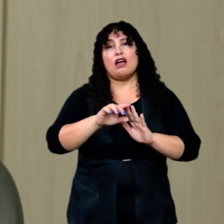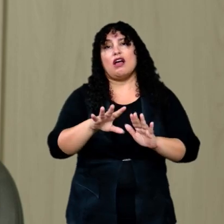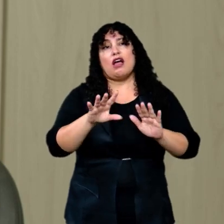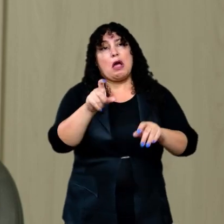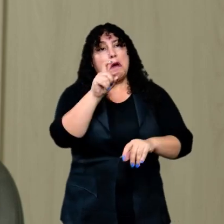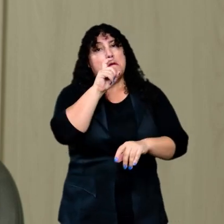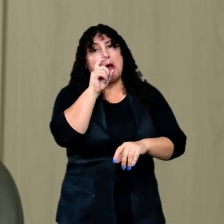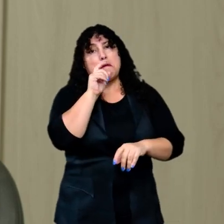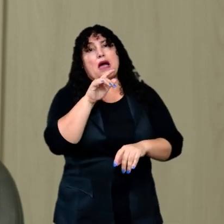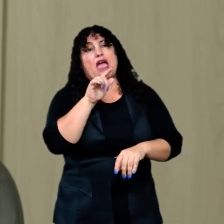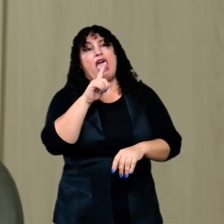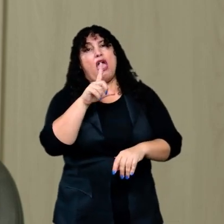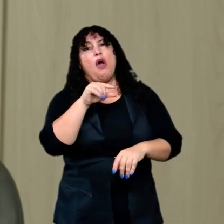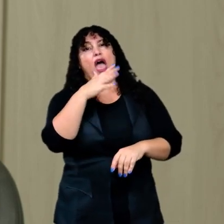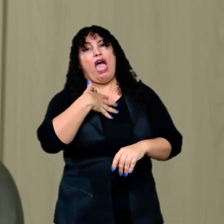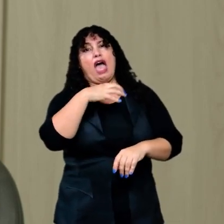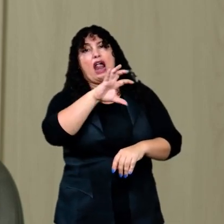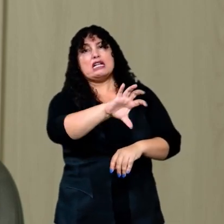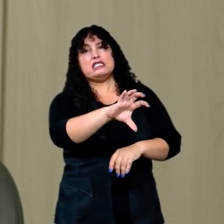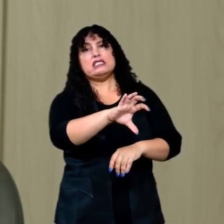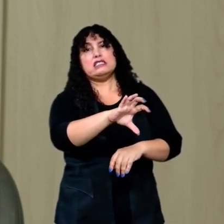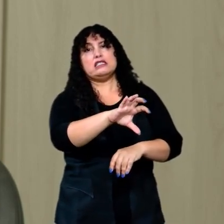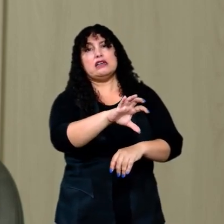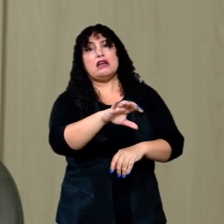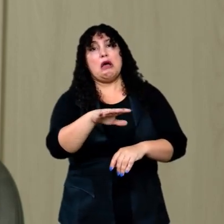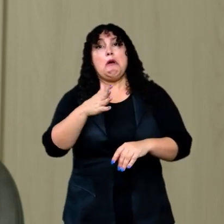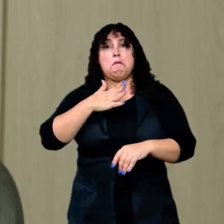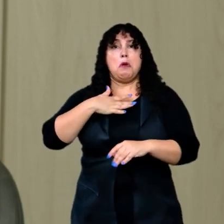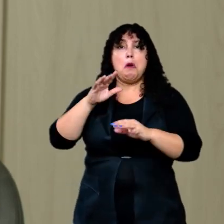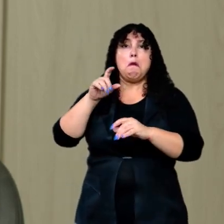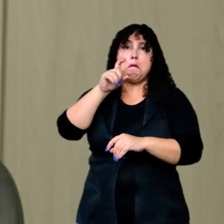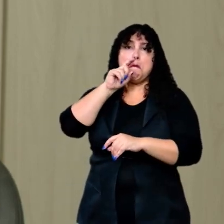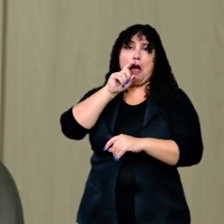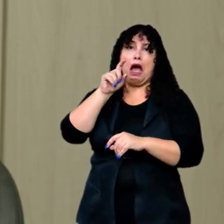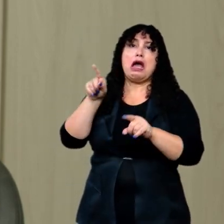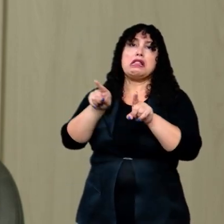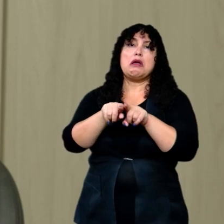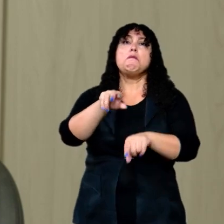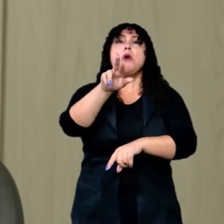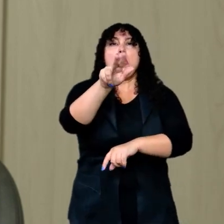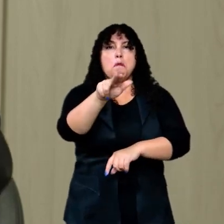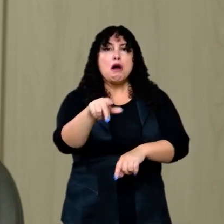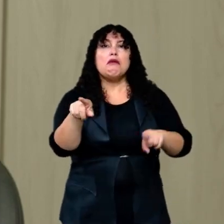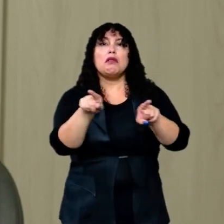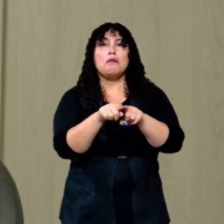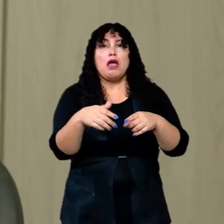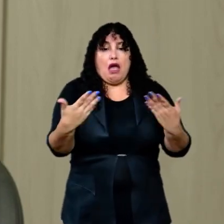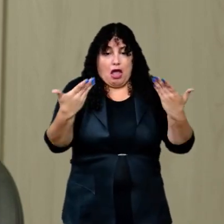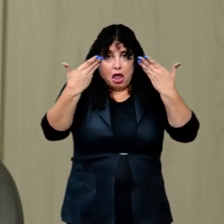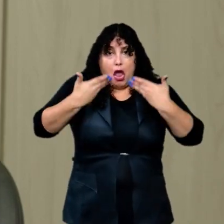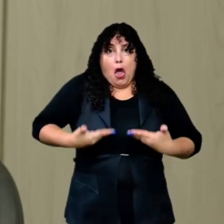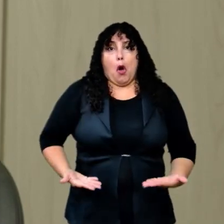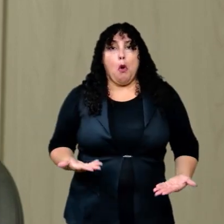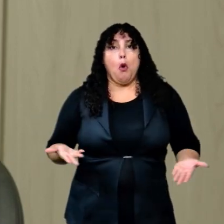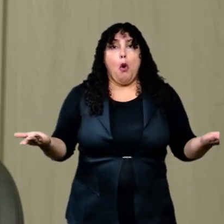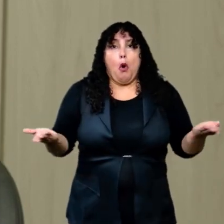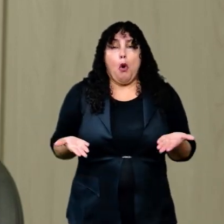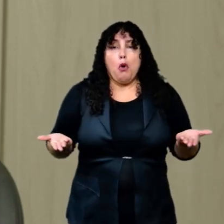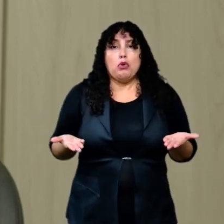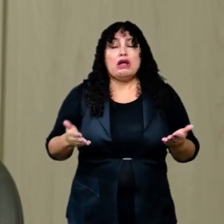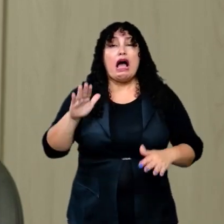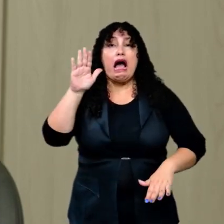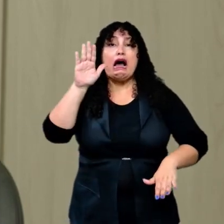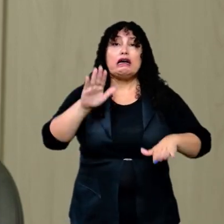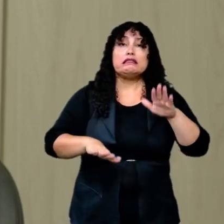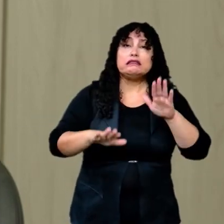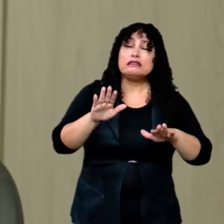fala, mas eu era assim. O meu pai era desse jeito, o meu irmão era assim, e olha como é que eu sou. Então, muitas vezes,